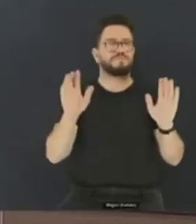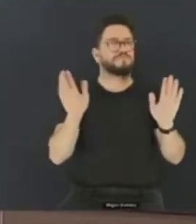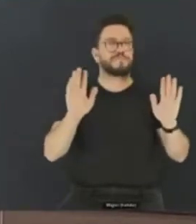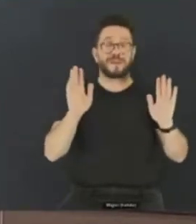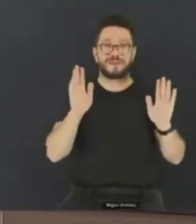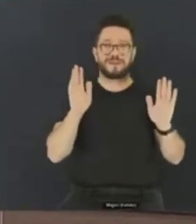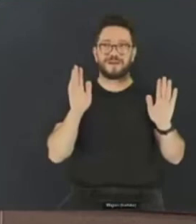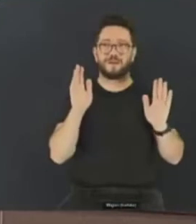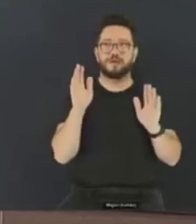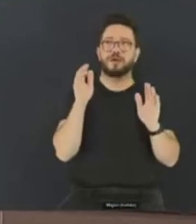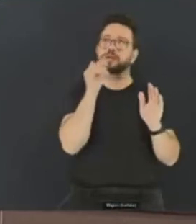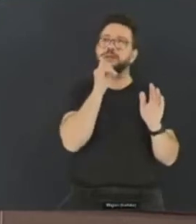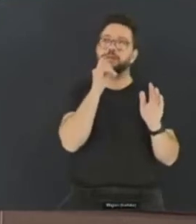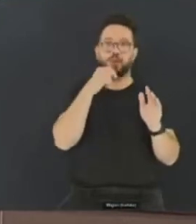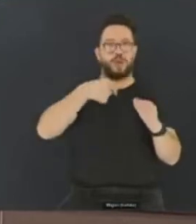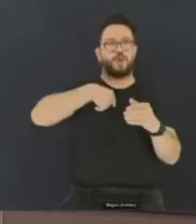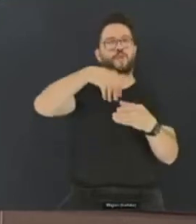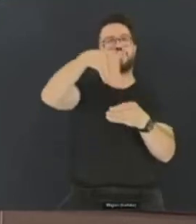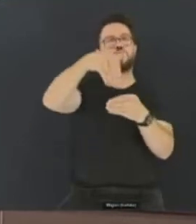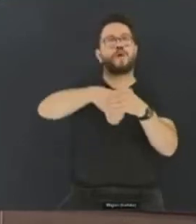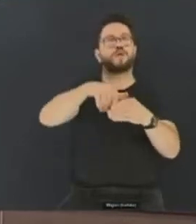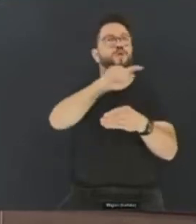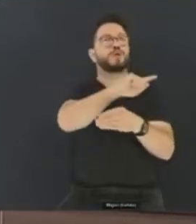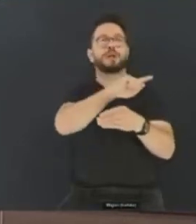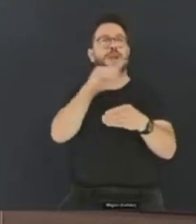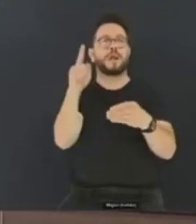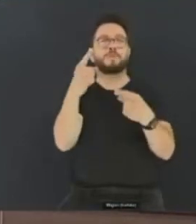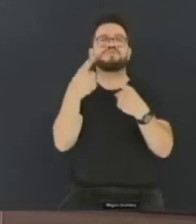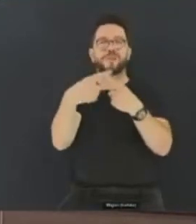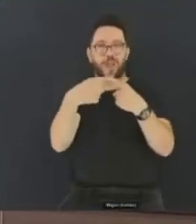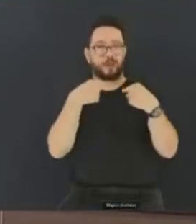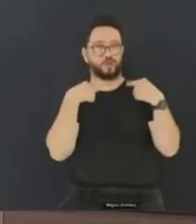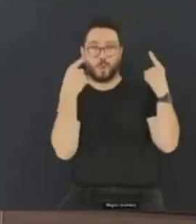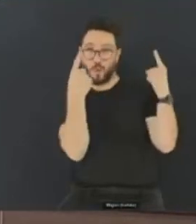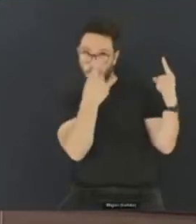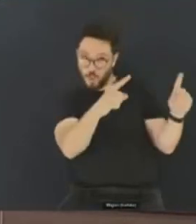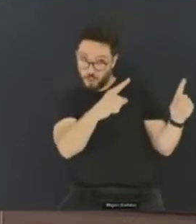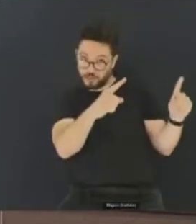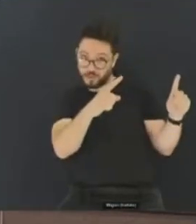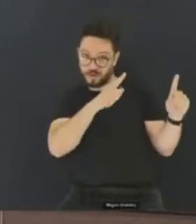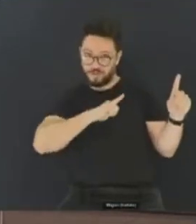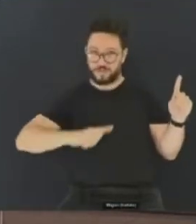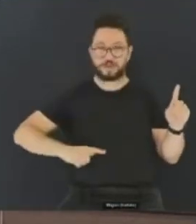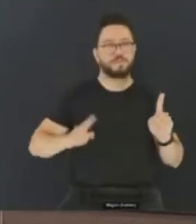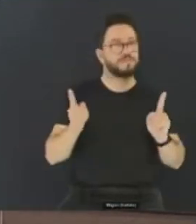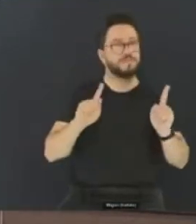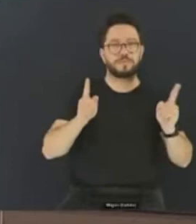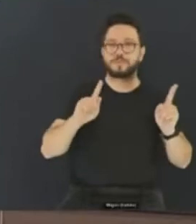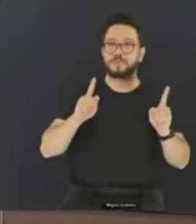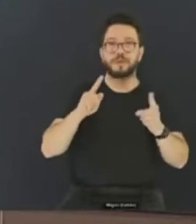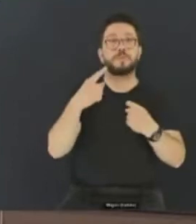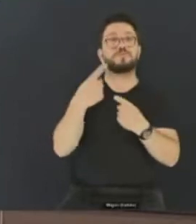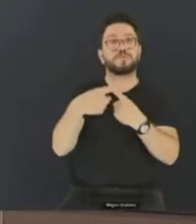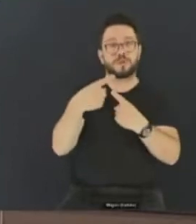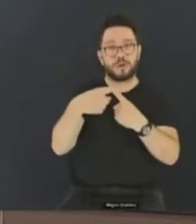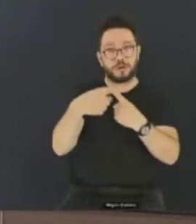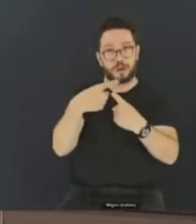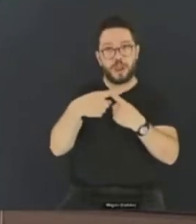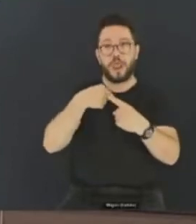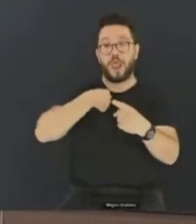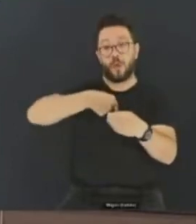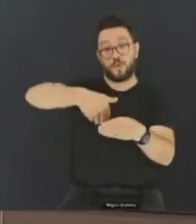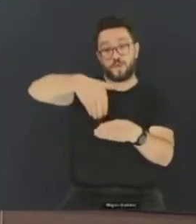sou contra o governo em qualquer circunstância. E não votarei sim, porque bato palmas à administração em qualquer